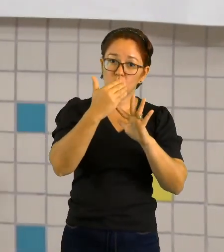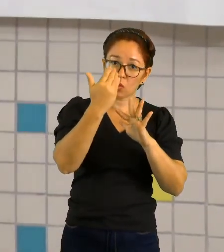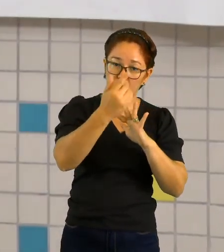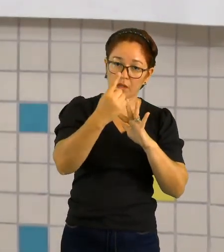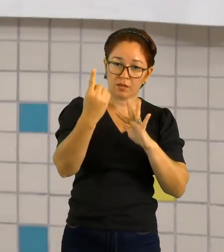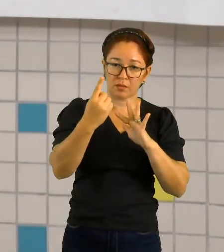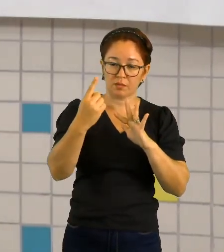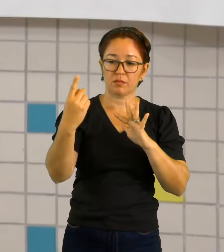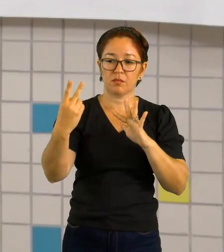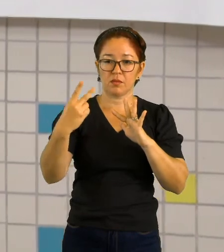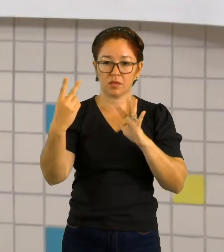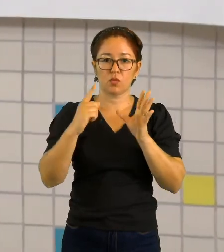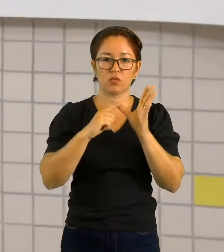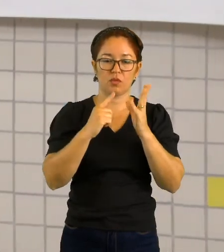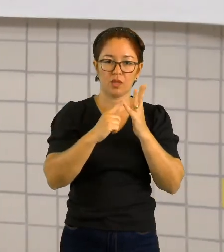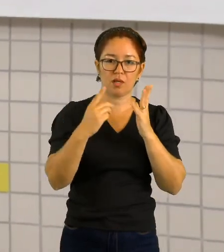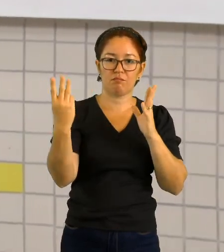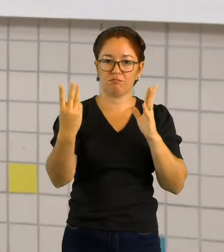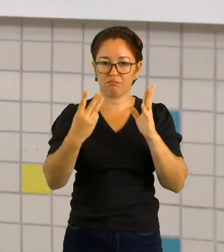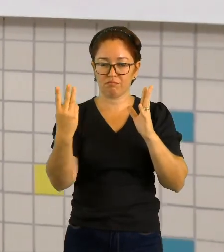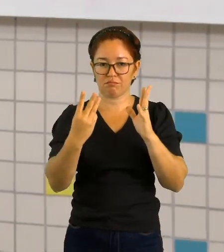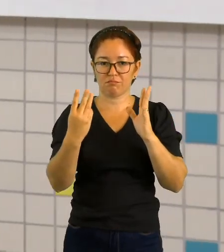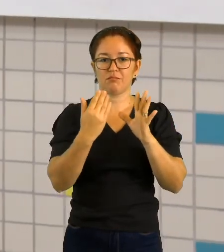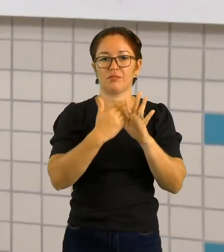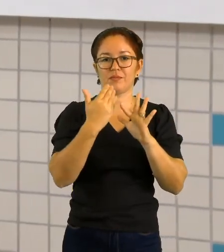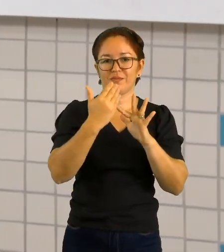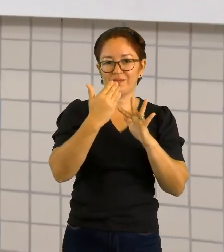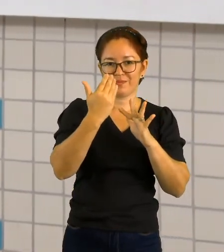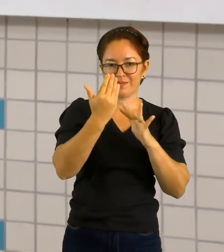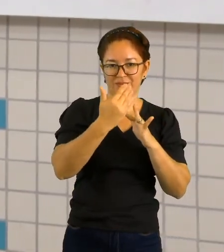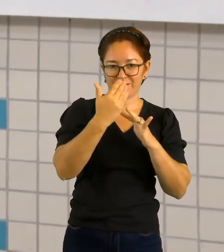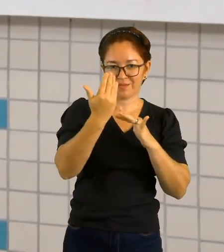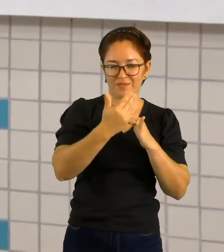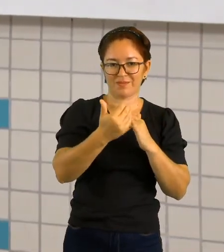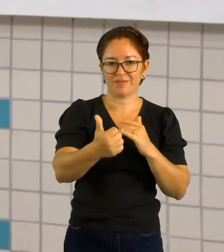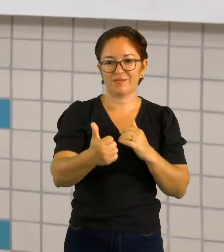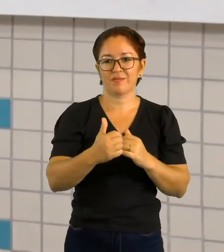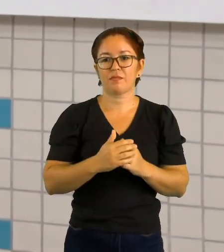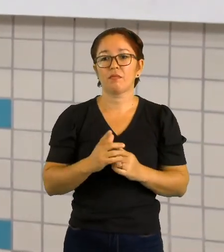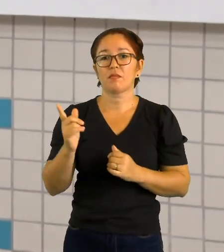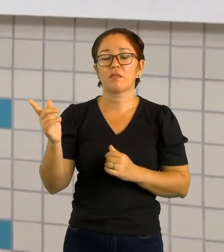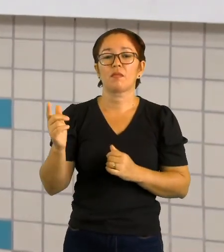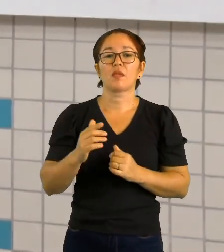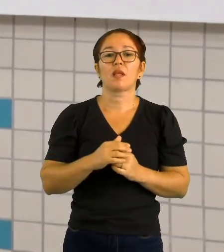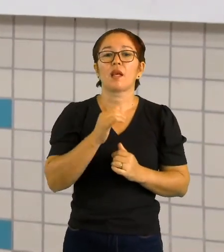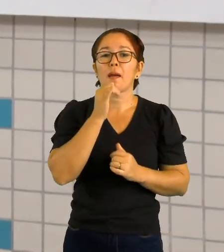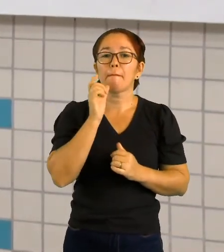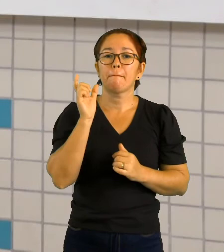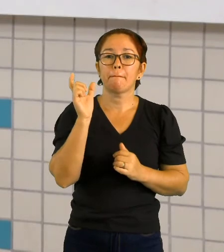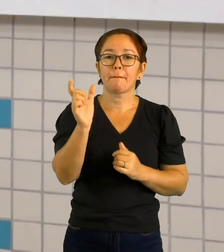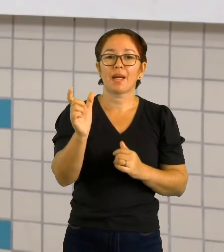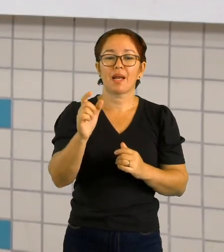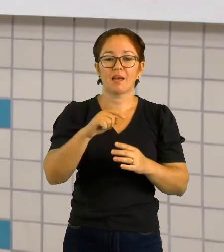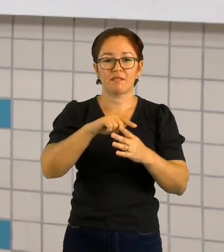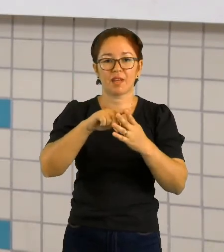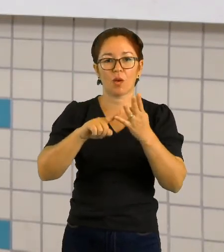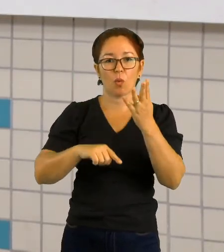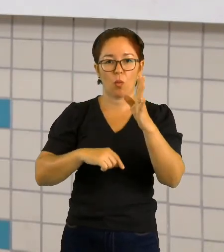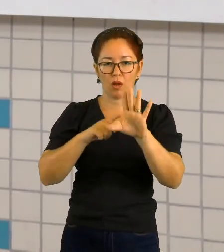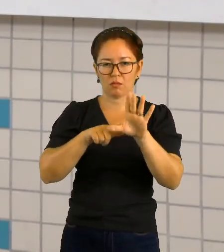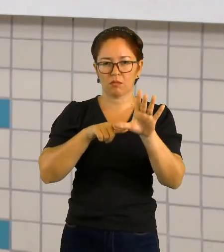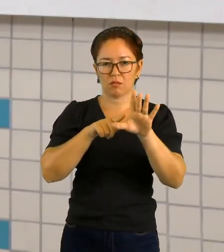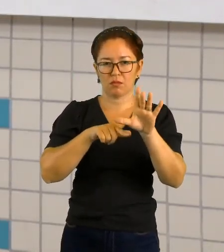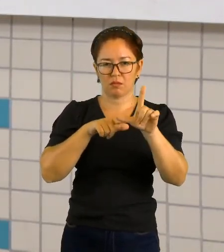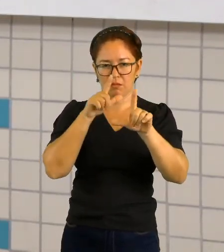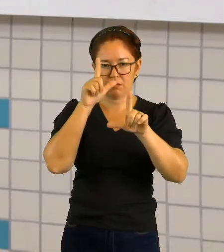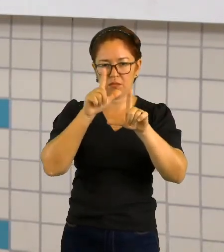e consoante. Tem palavrinha de 4 letras aí? Tem? Qual? Gato.